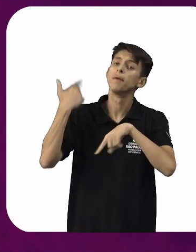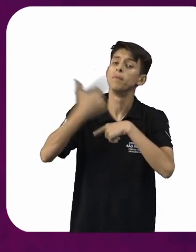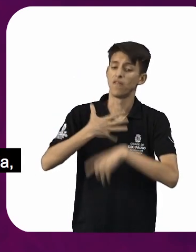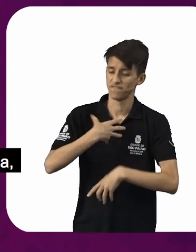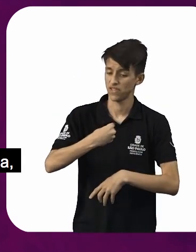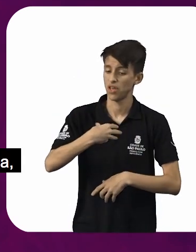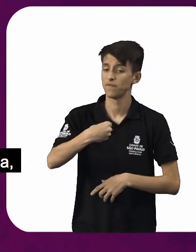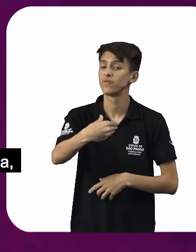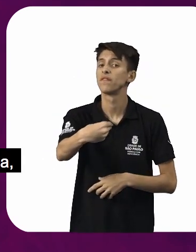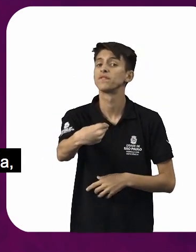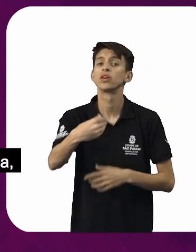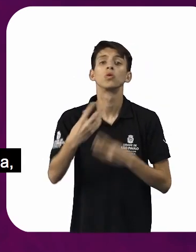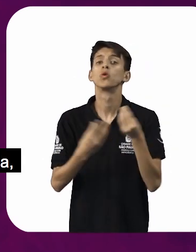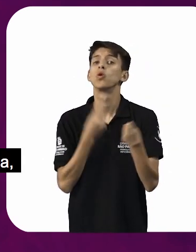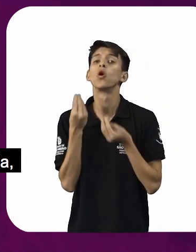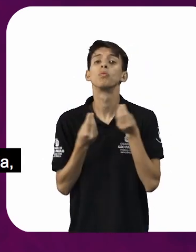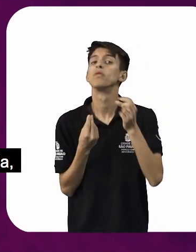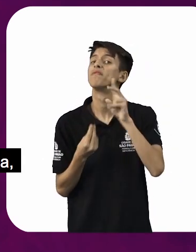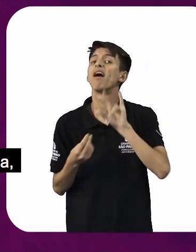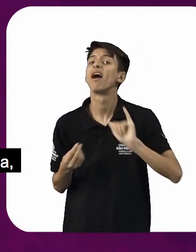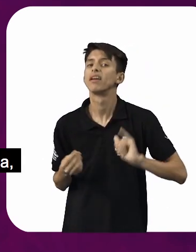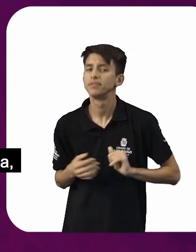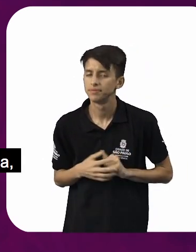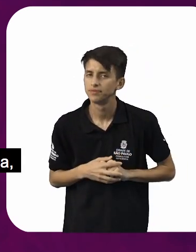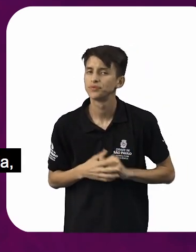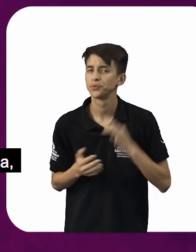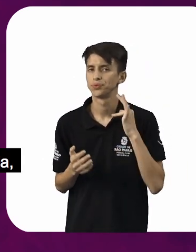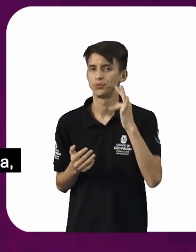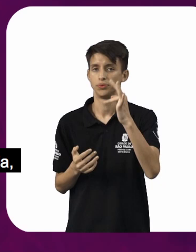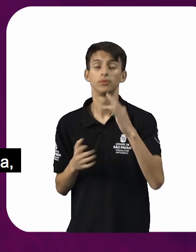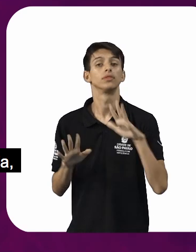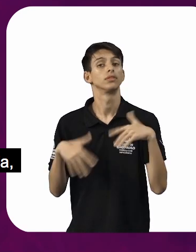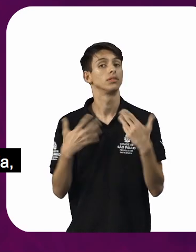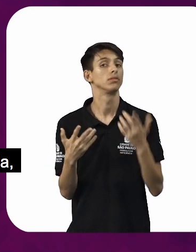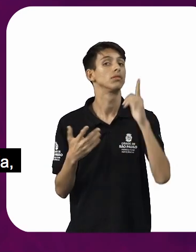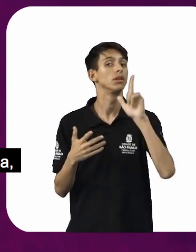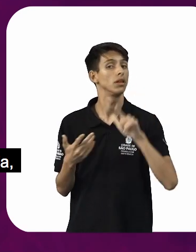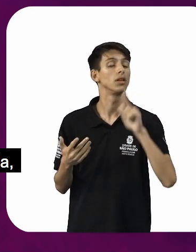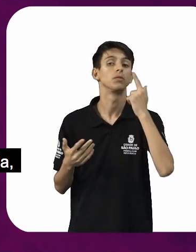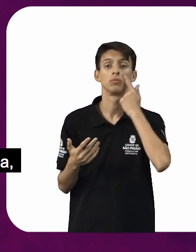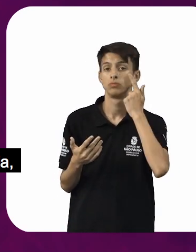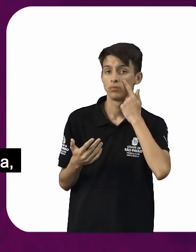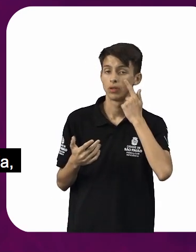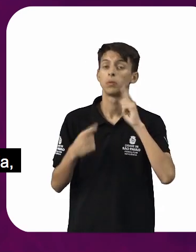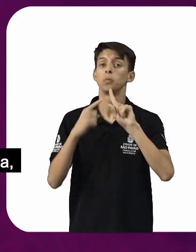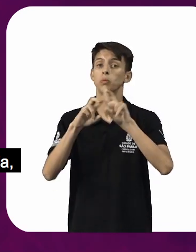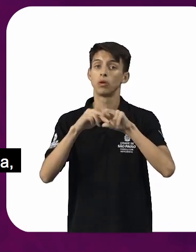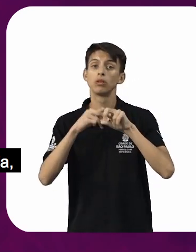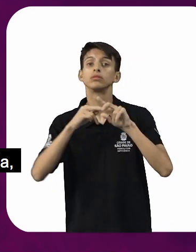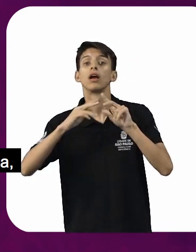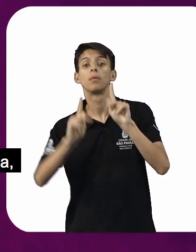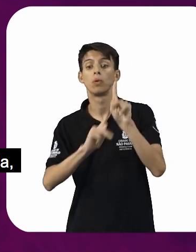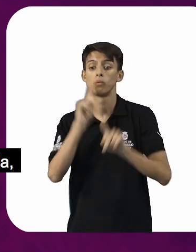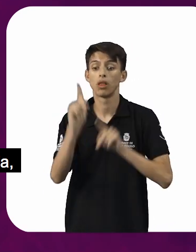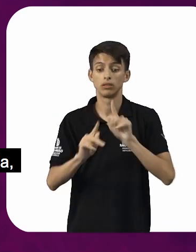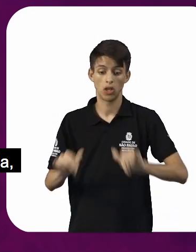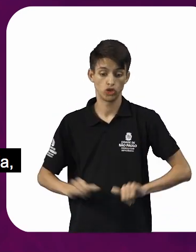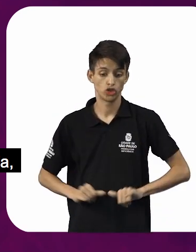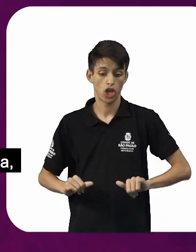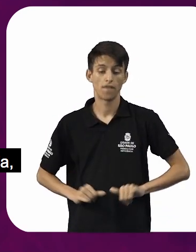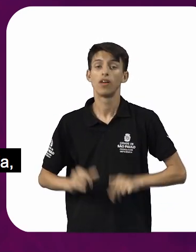gerações. Então, me parece que, antes de qualquer coisa, é uma questão civilizatória na medida em que esta população